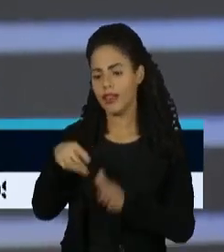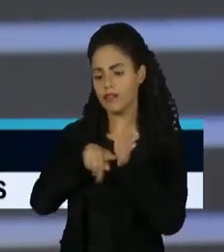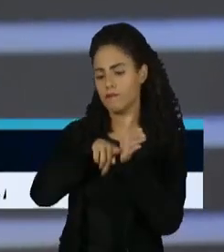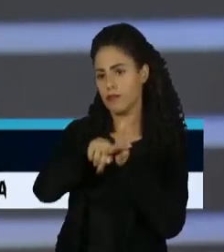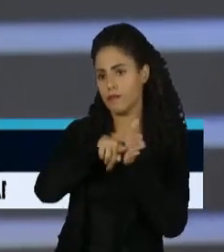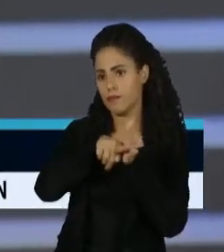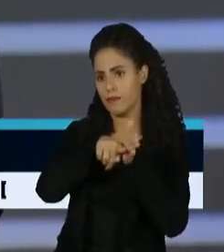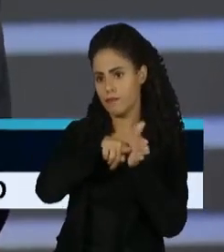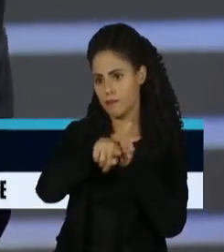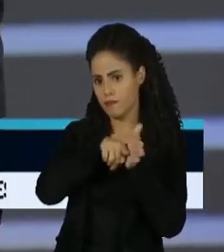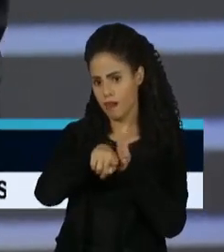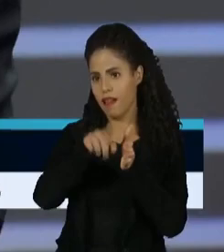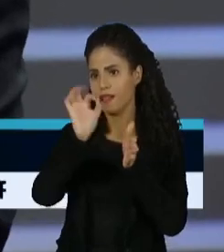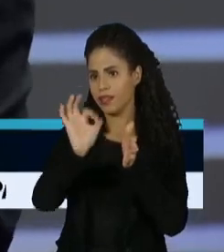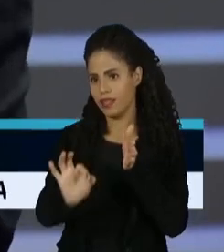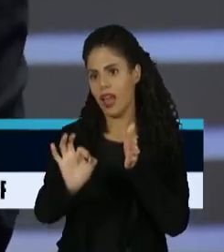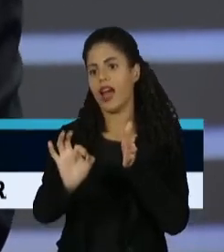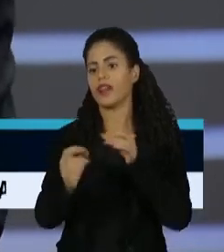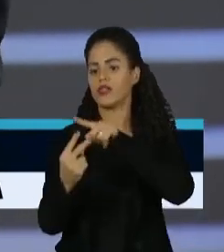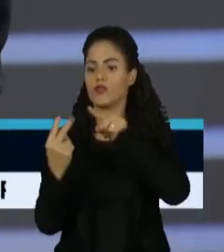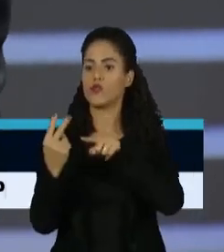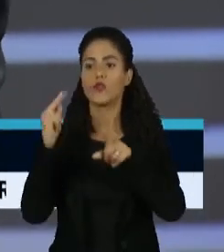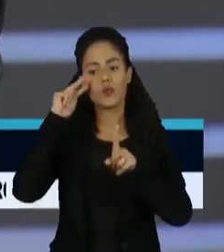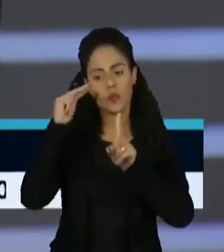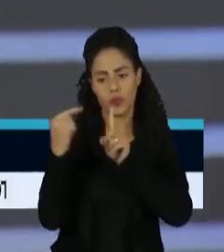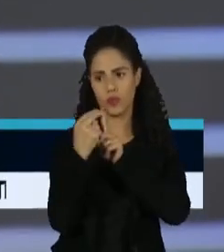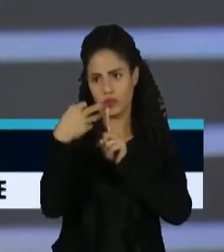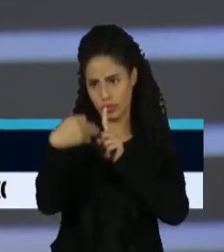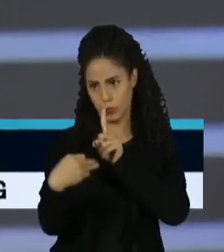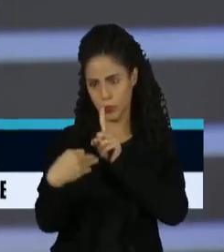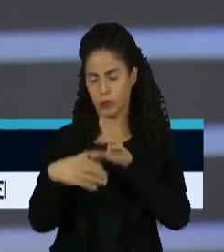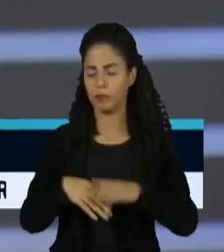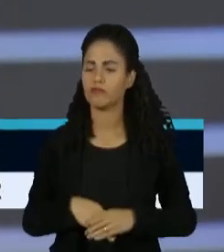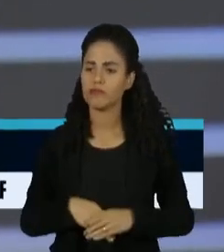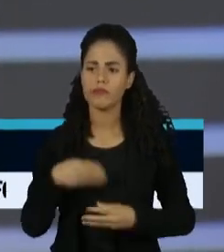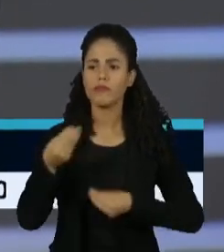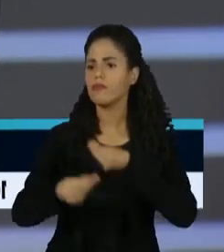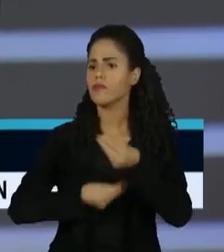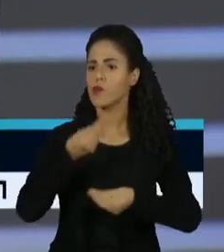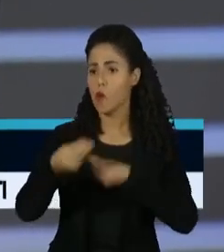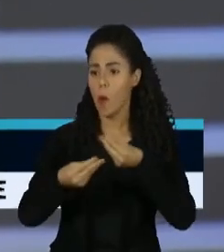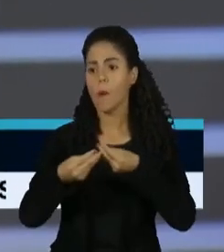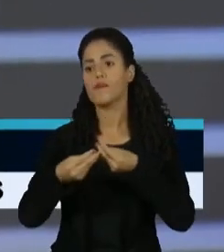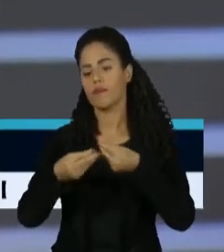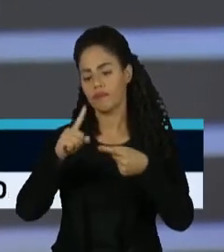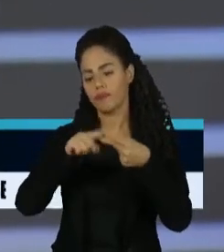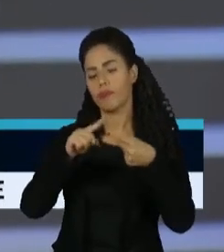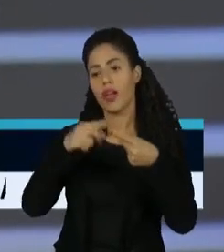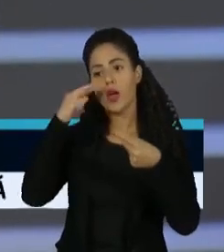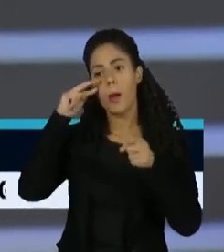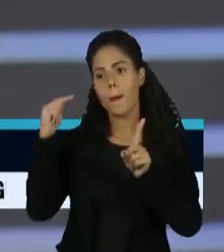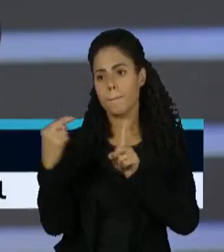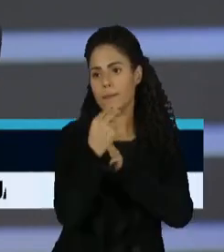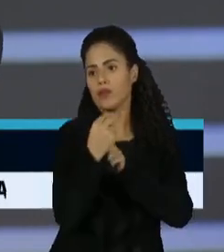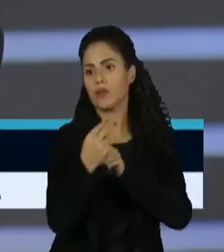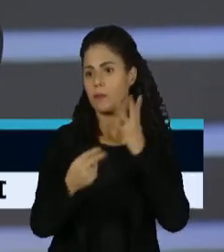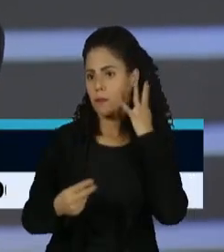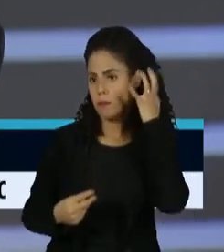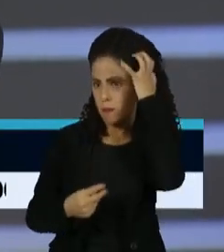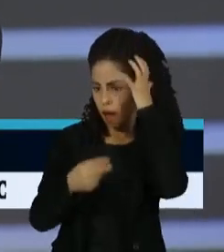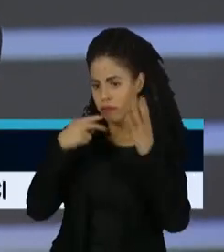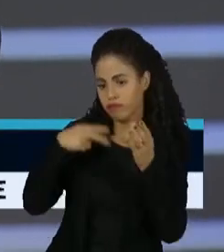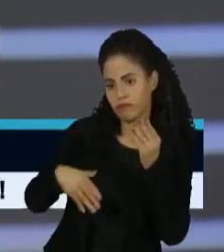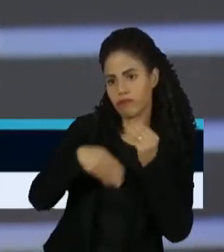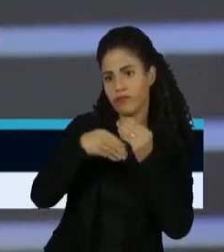pesquisa, ela tem dois andares, né? Eu acho que tem um andar que vai na linha do que a Bianca falava, do que uma